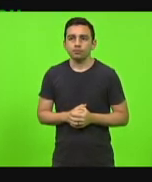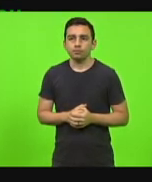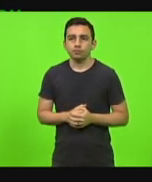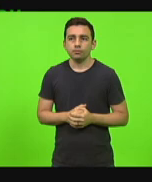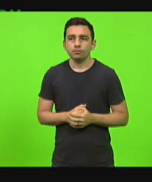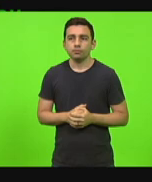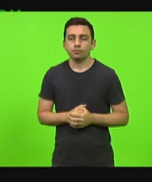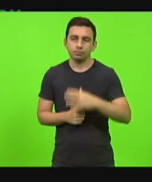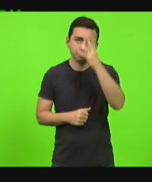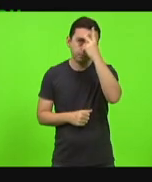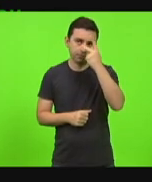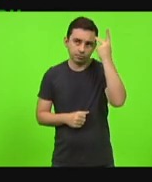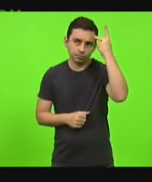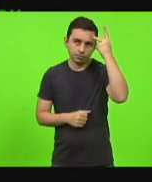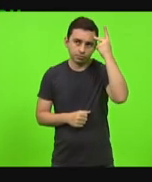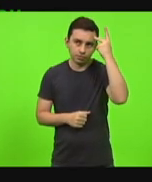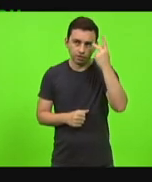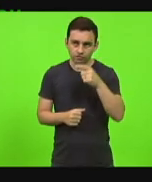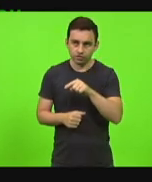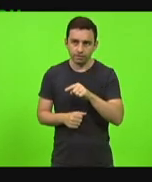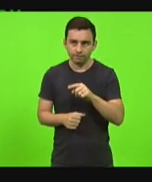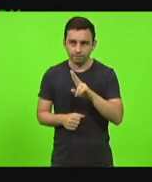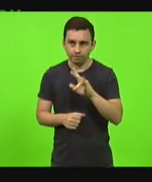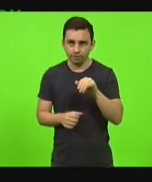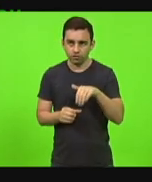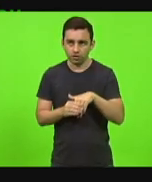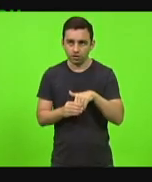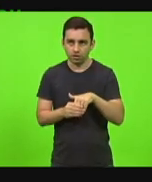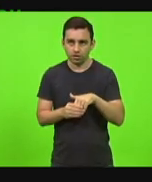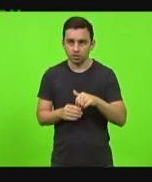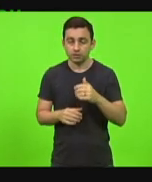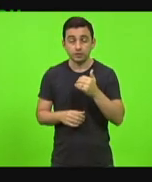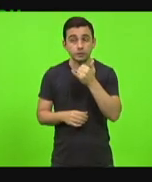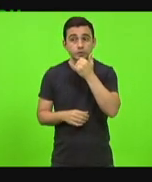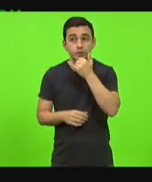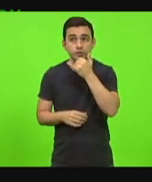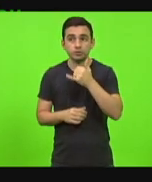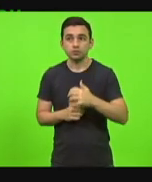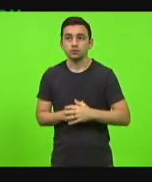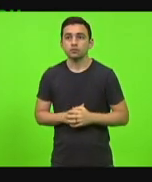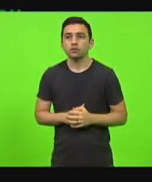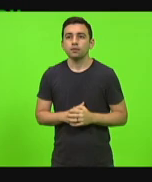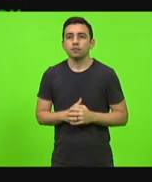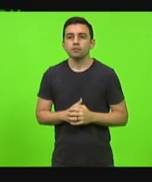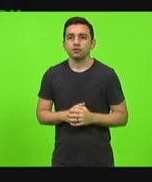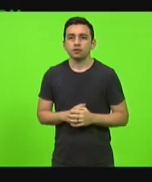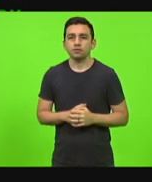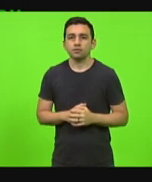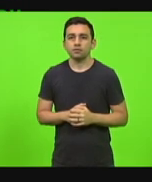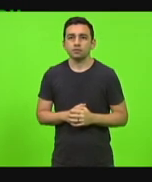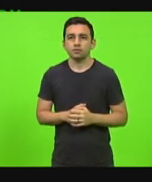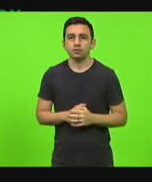Deputada Paulinha, Vossa Excelência vai votar. Desculpa, senhor presidente.